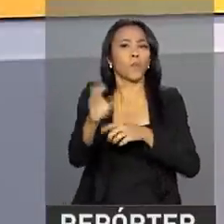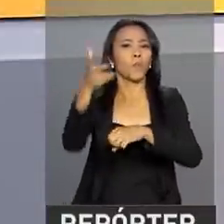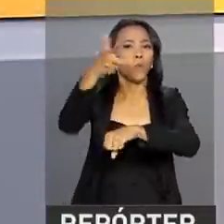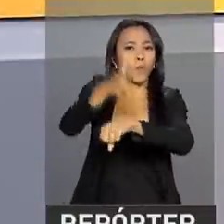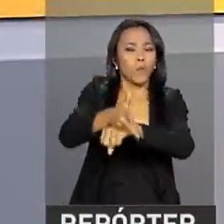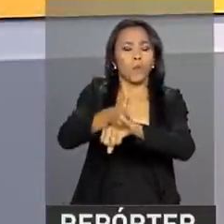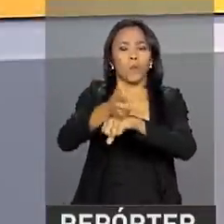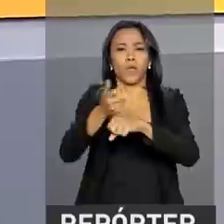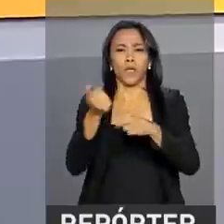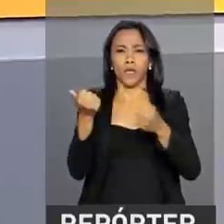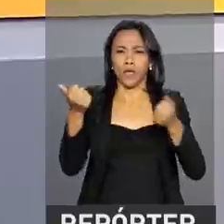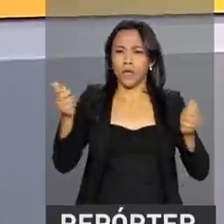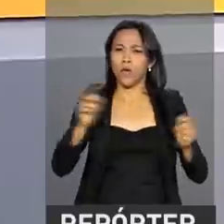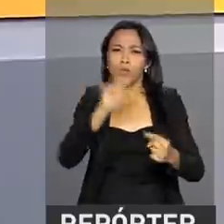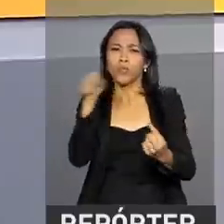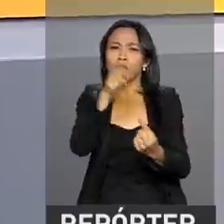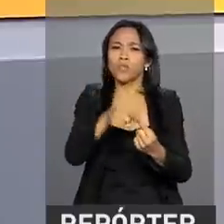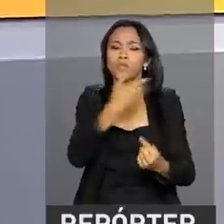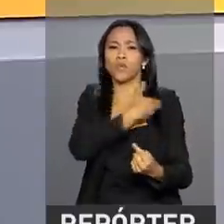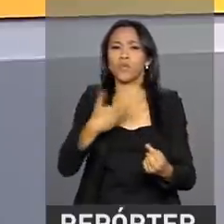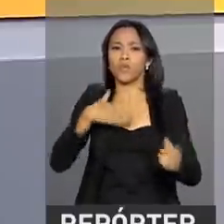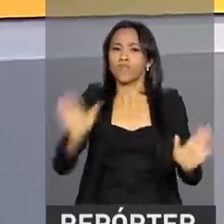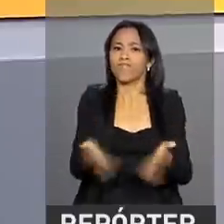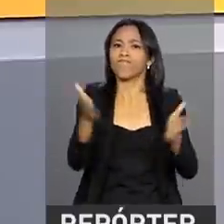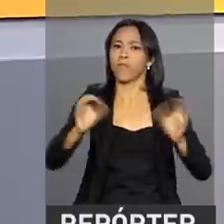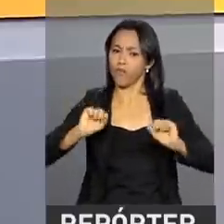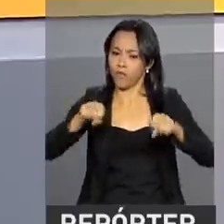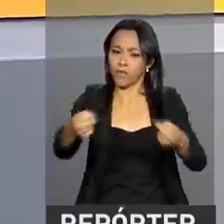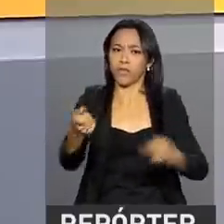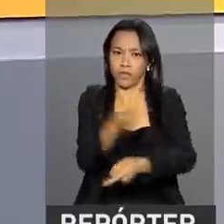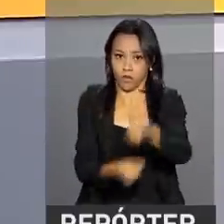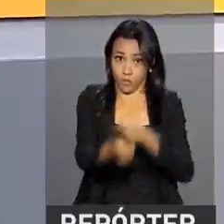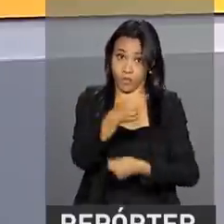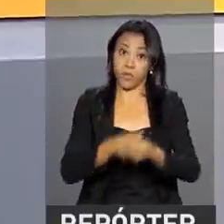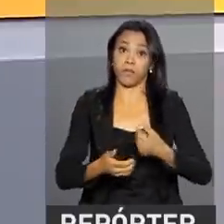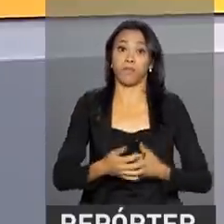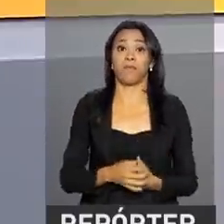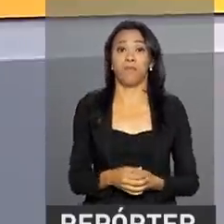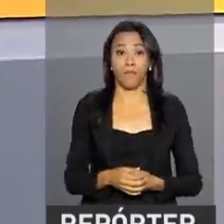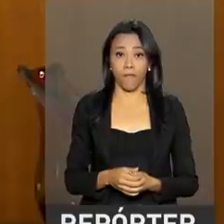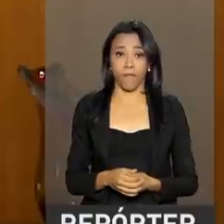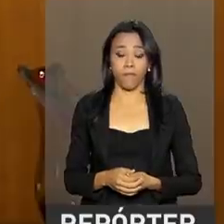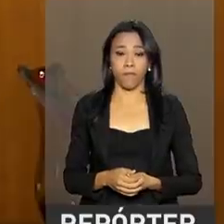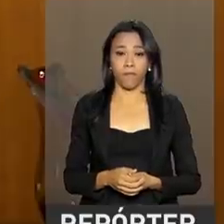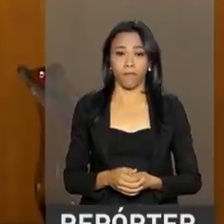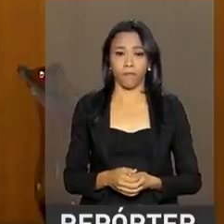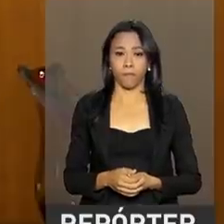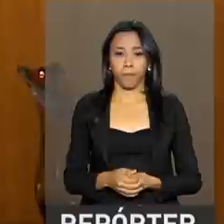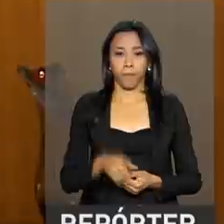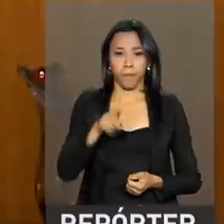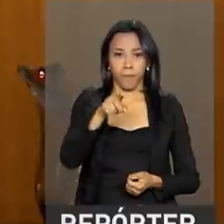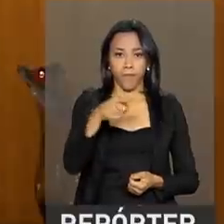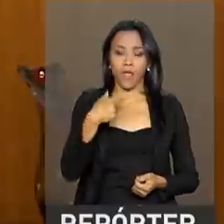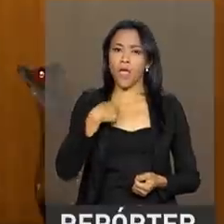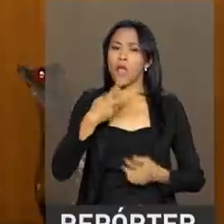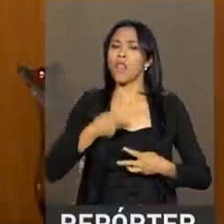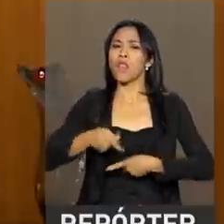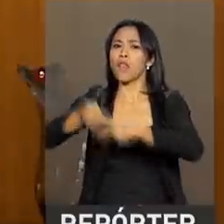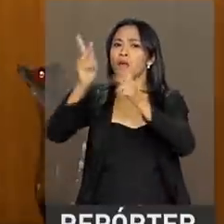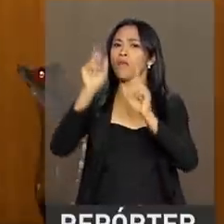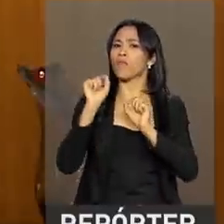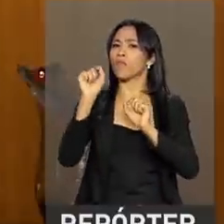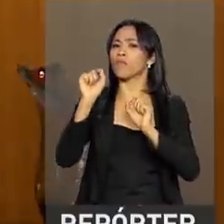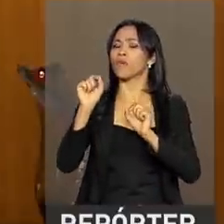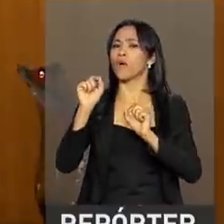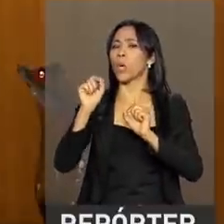de promover o país no exterior para fortalecer a economia levo comigo um brasil de